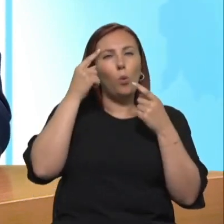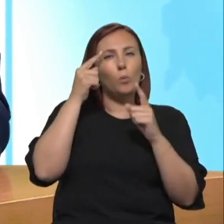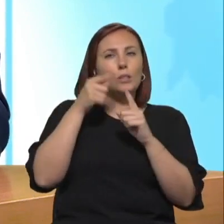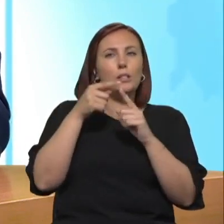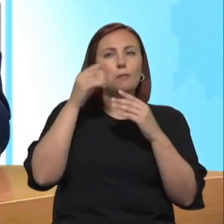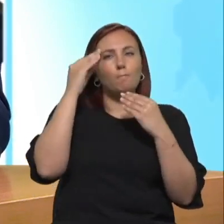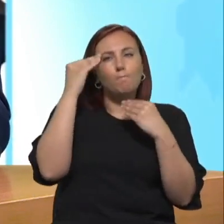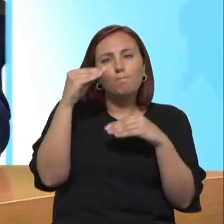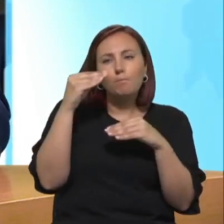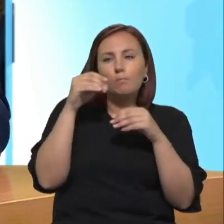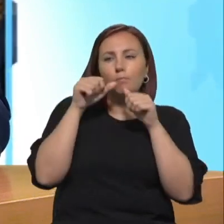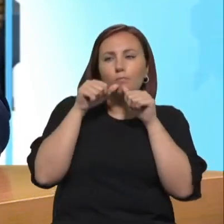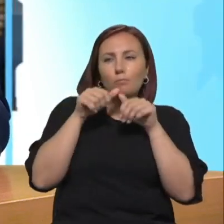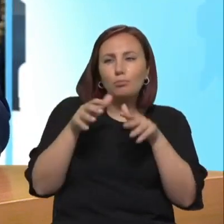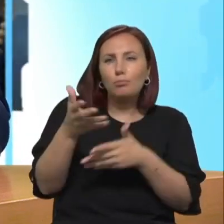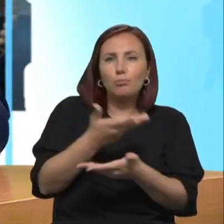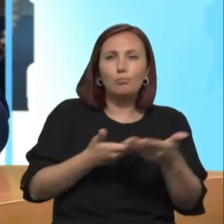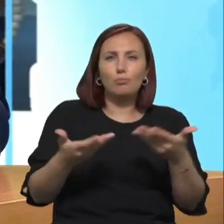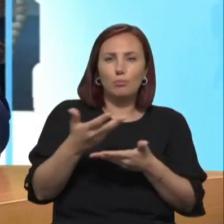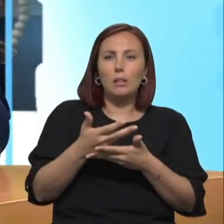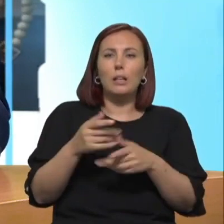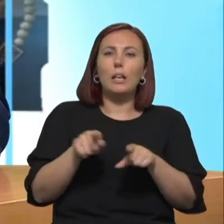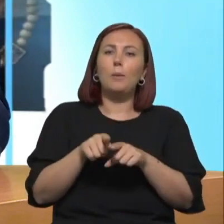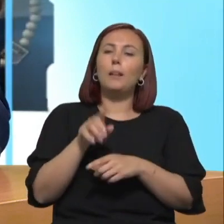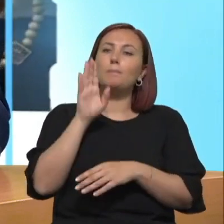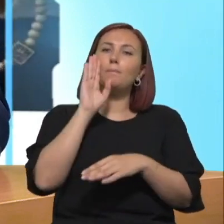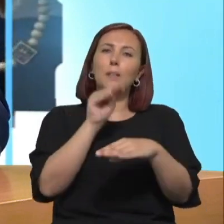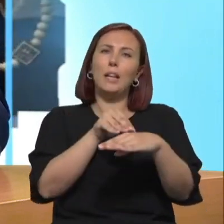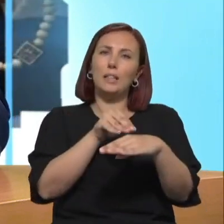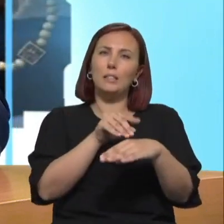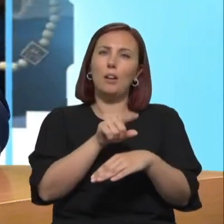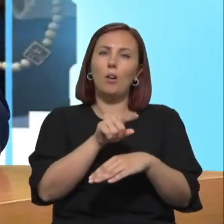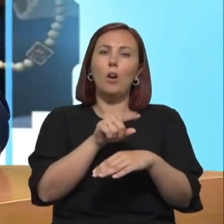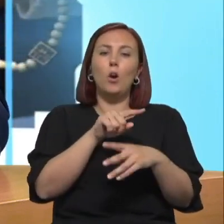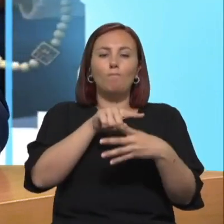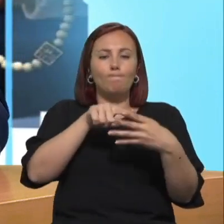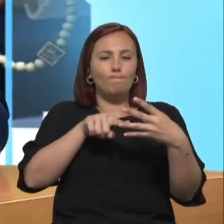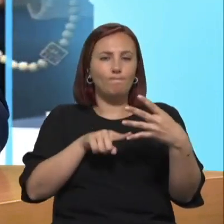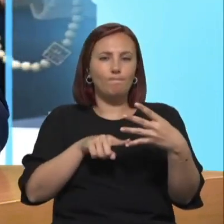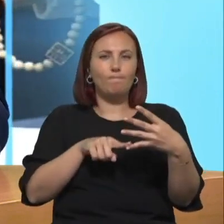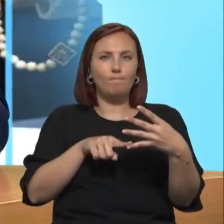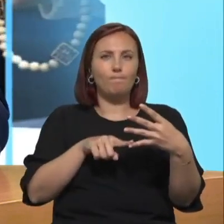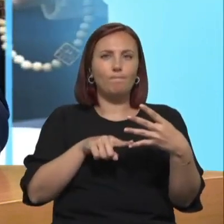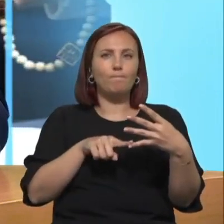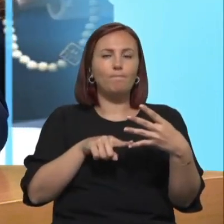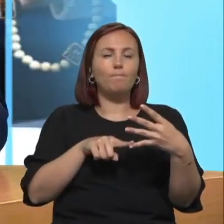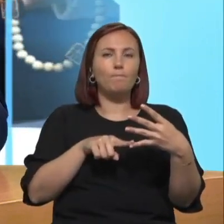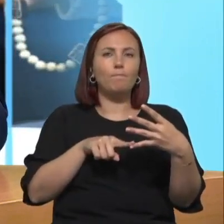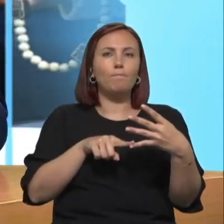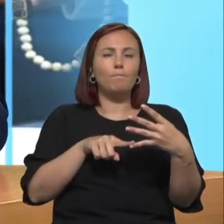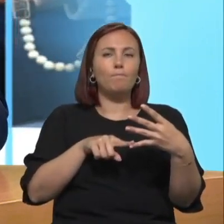partilha. Chamar a atenção para 4 cristãos, 4 católicos, que